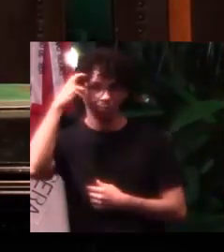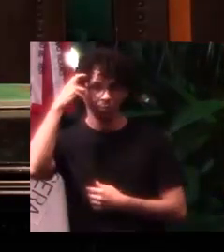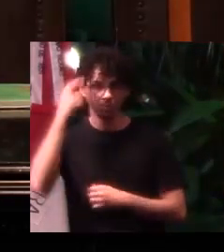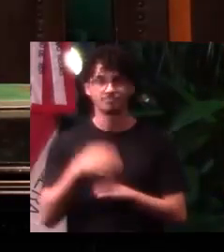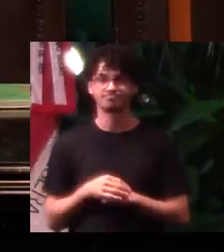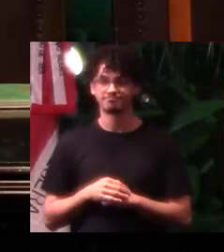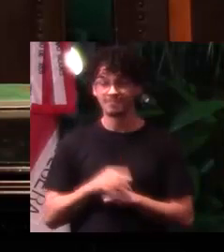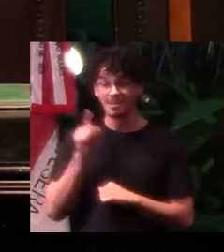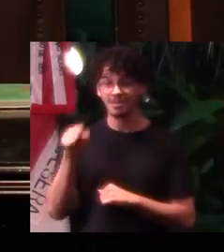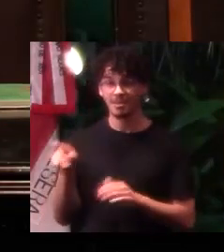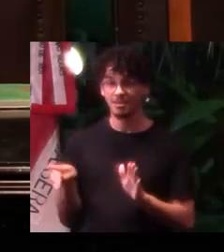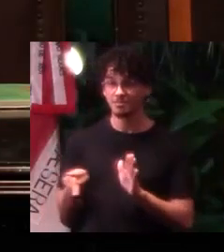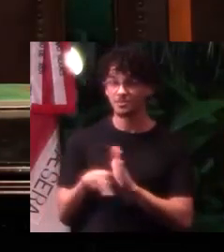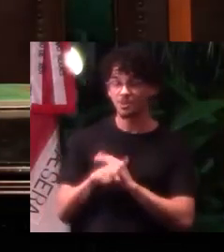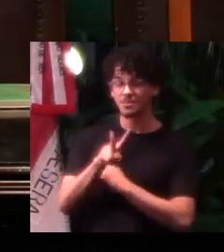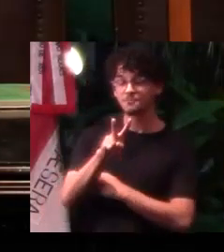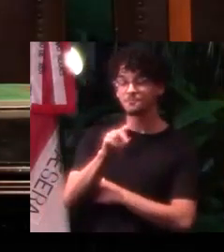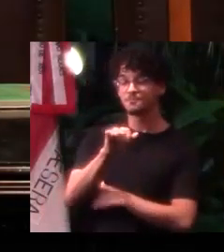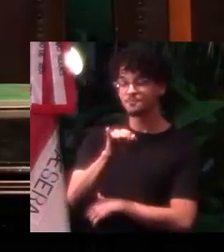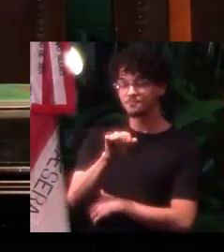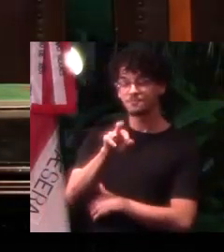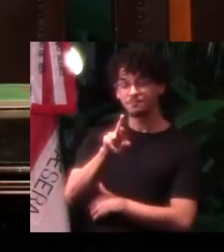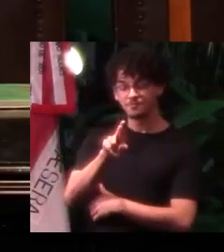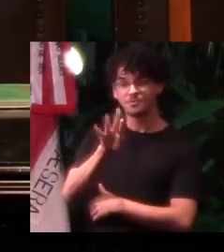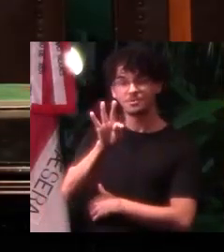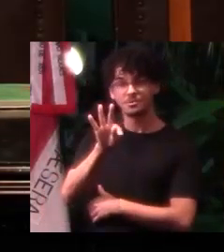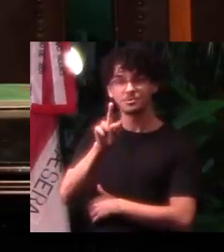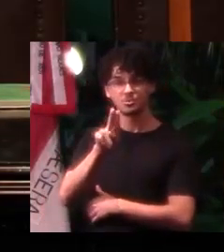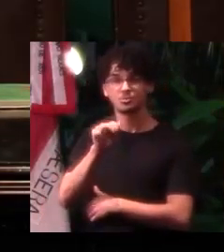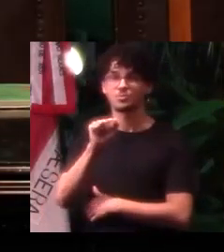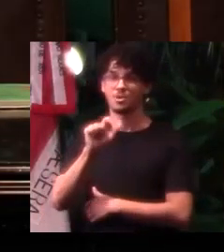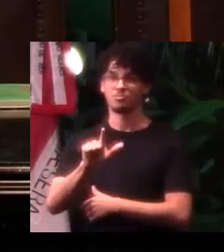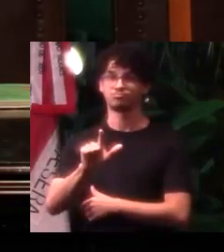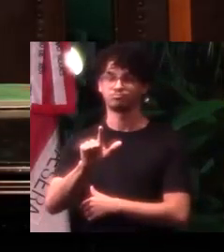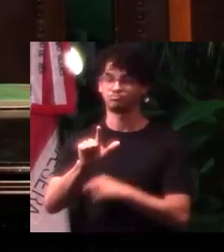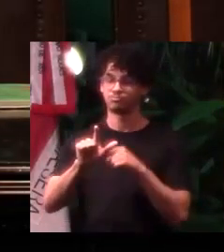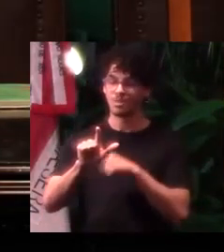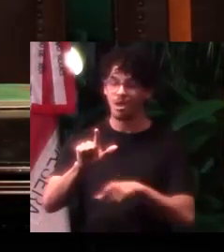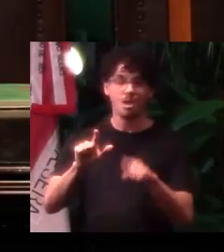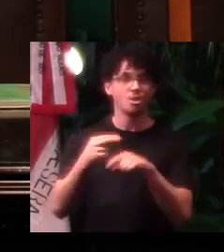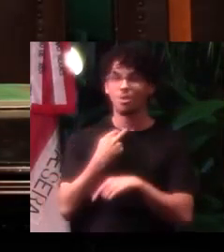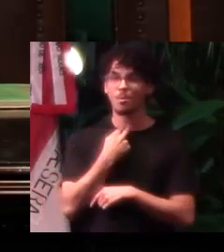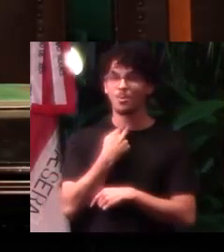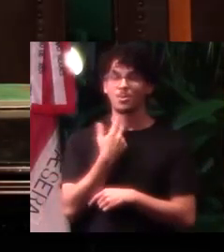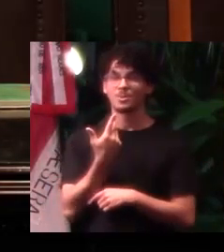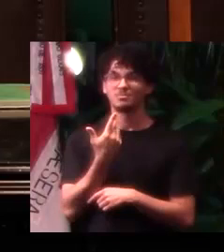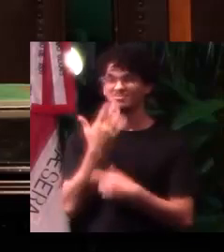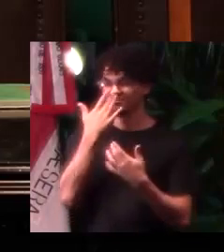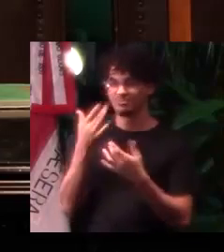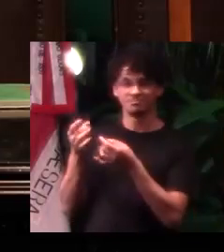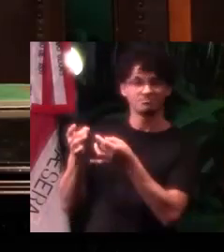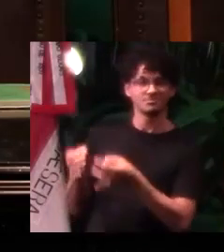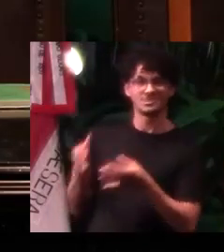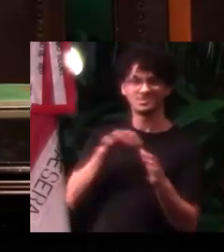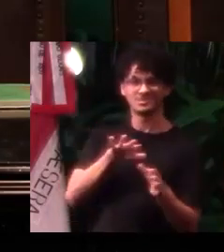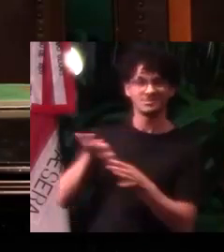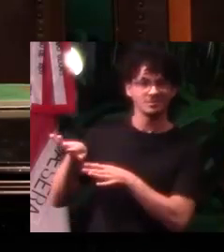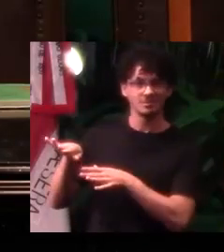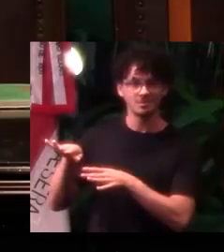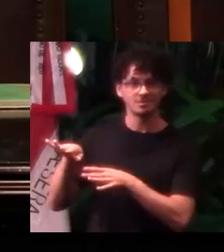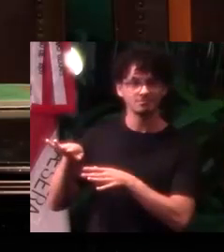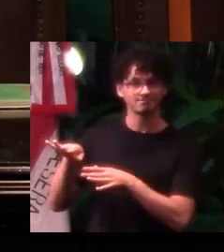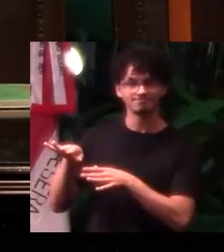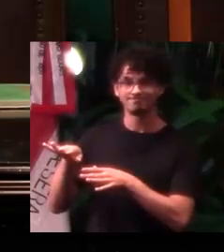virtual. Nós não podemos abandonar essa dimensão tão importante e